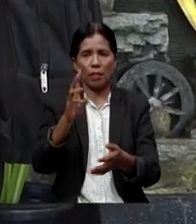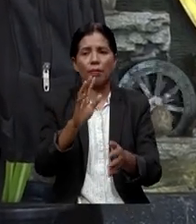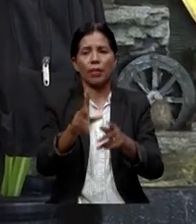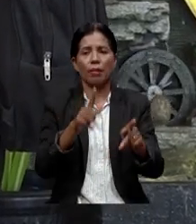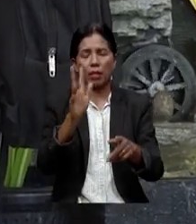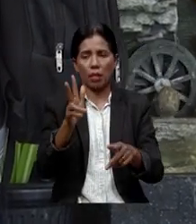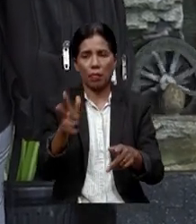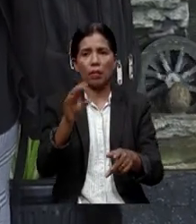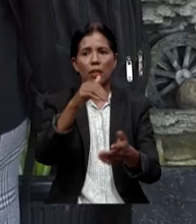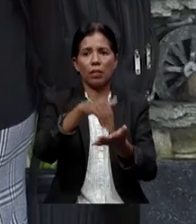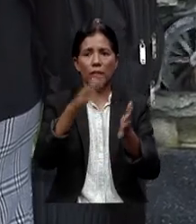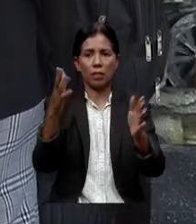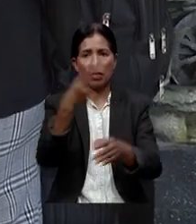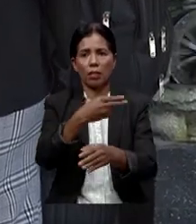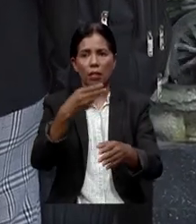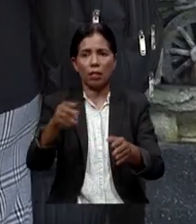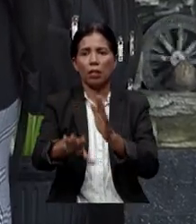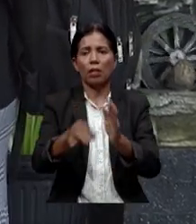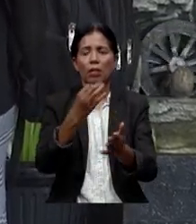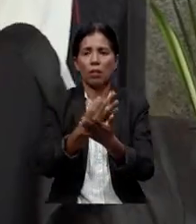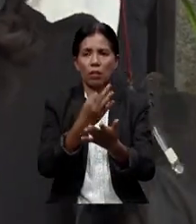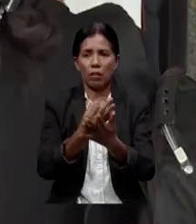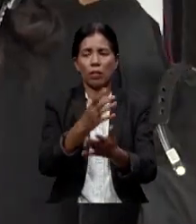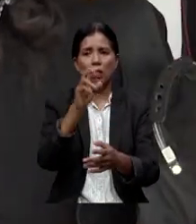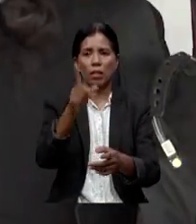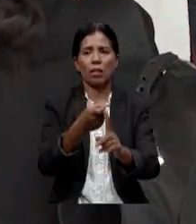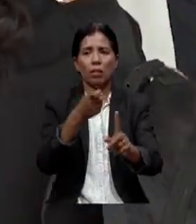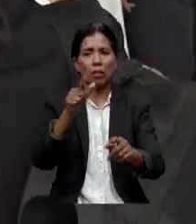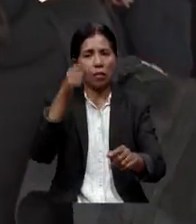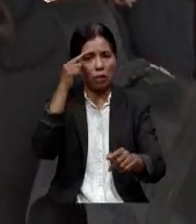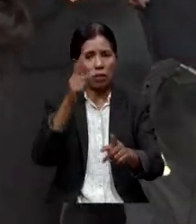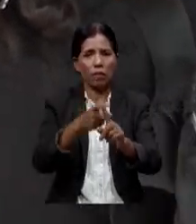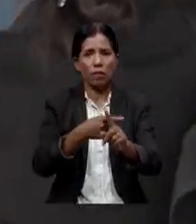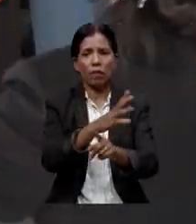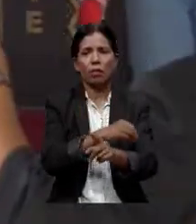na BCL ao estudo, e Indonésia, se reta em um custo de vida, o se governo cada